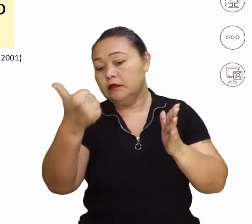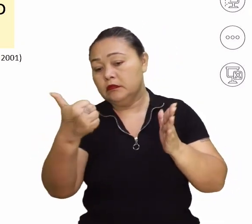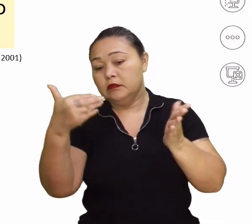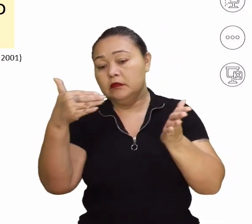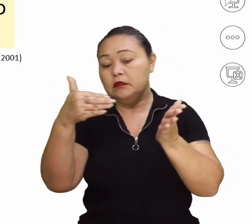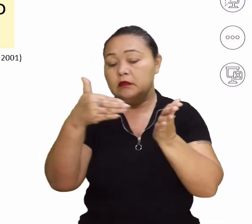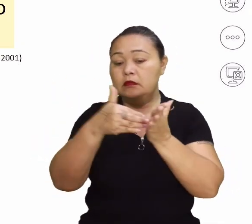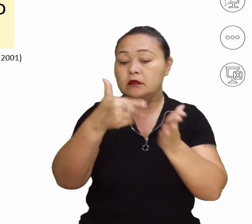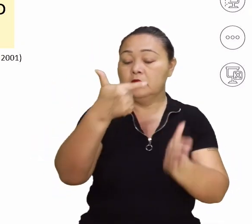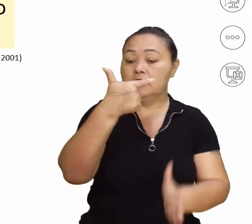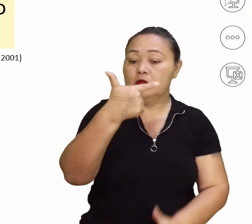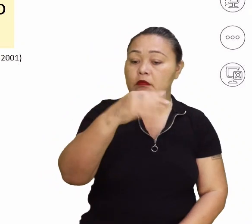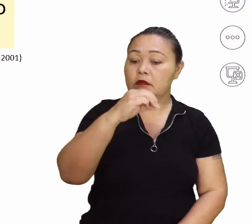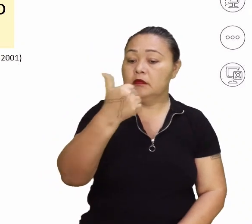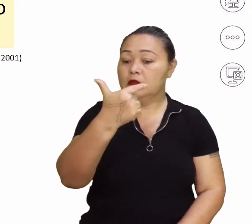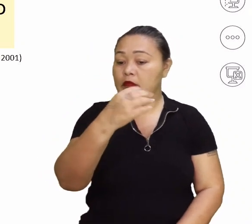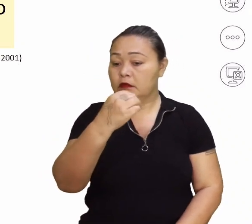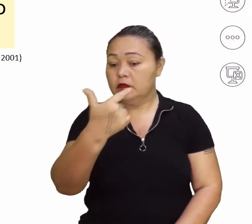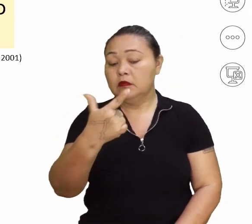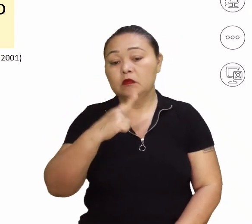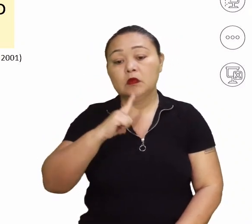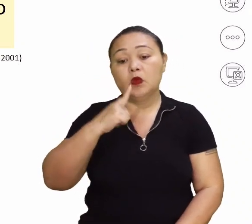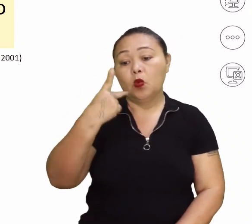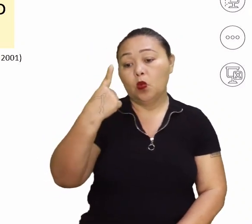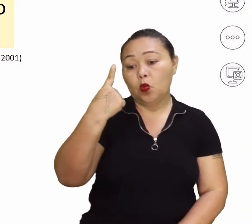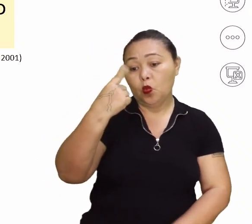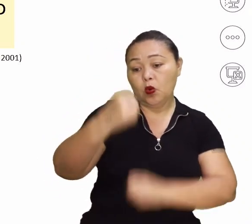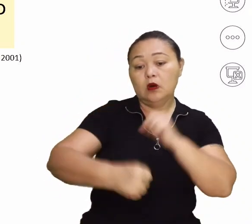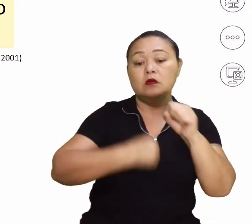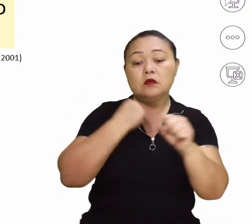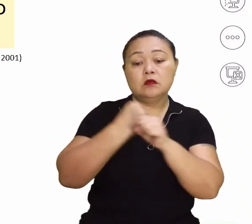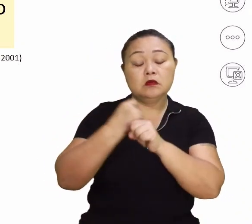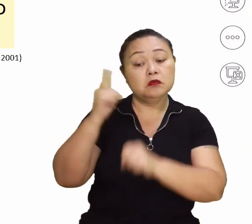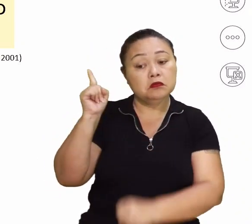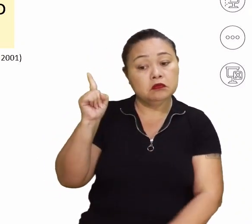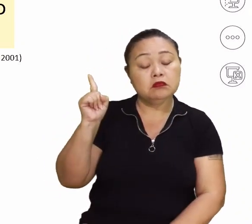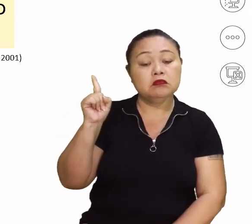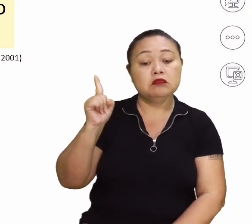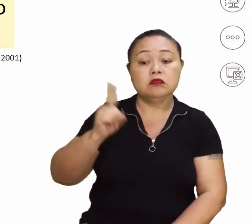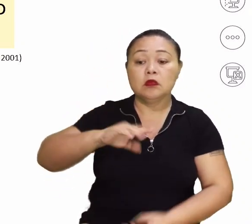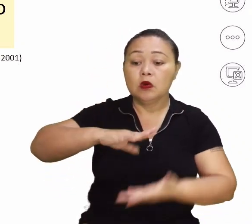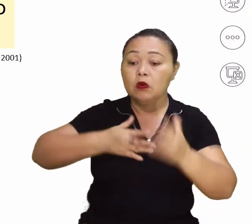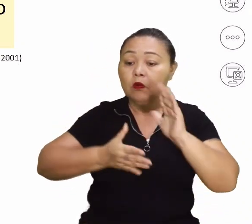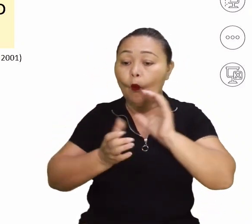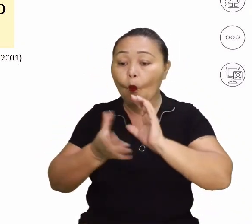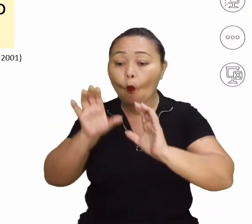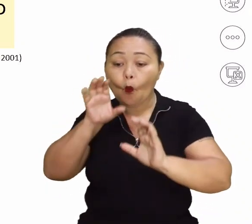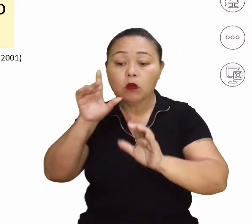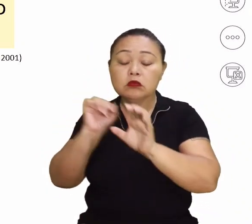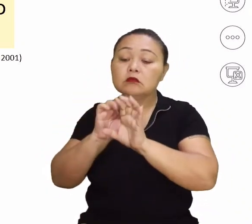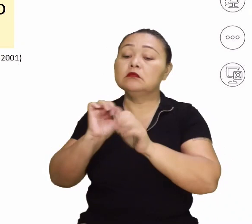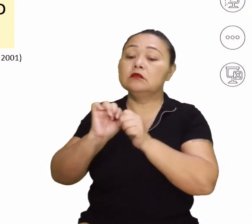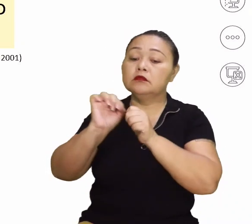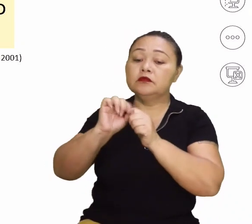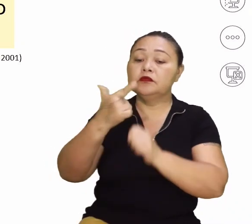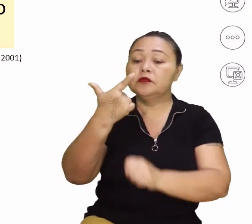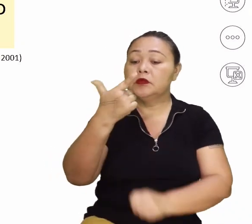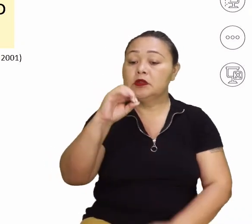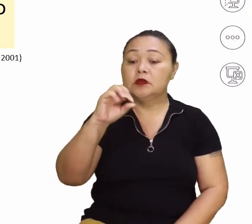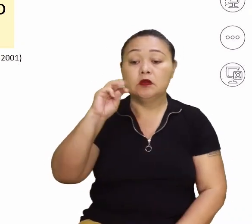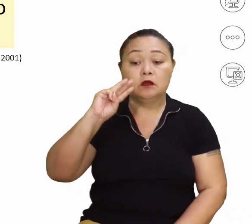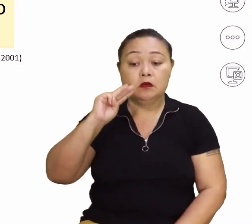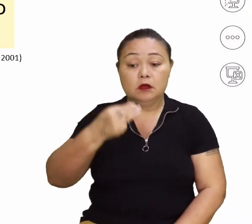e 2002. Olha só um ano foi suficiente para sair 20 milhões de reais em